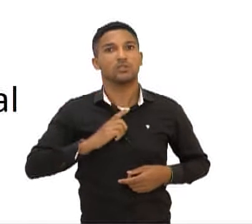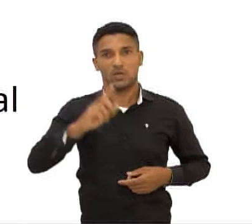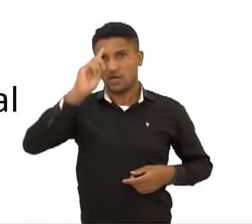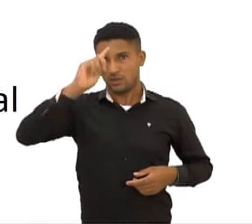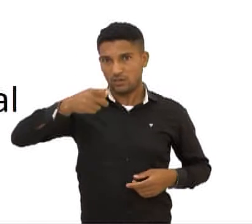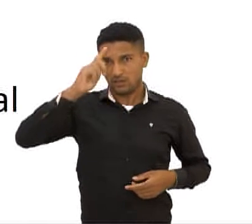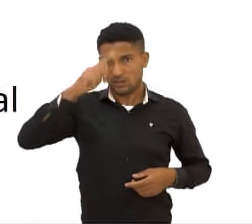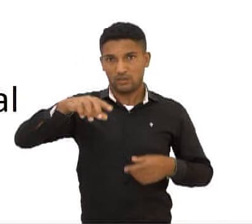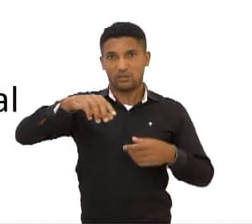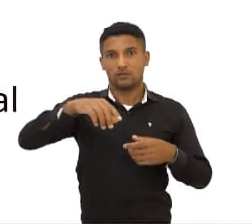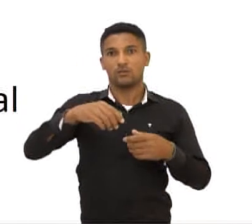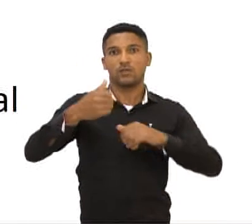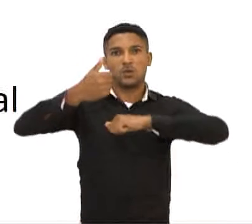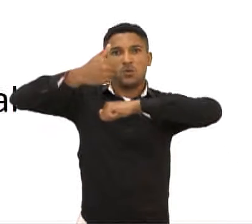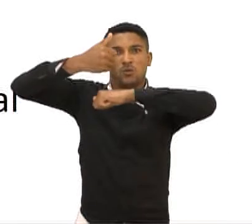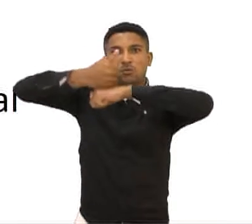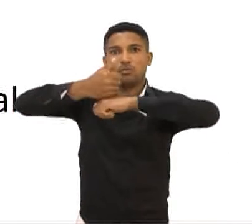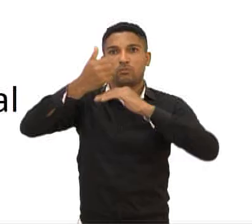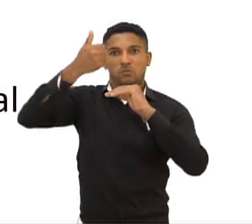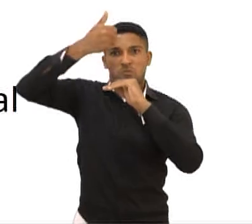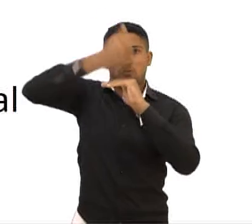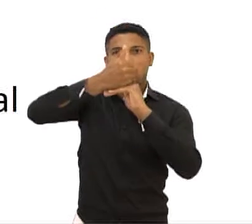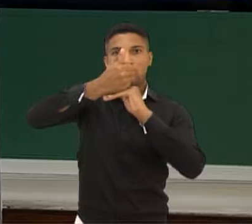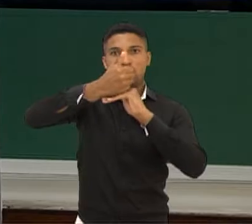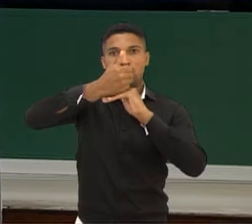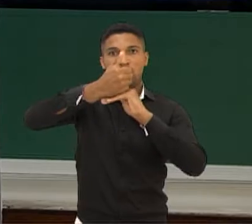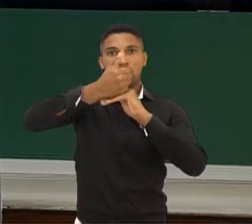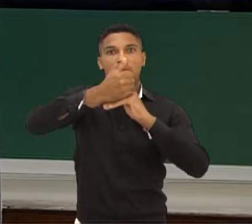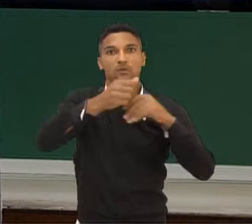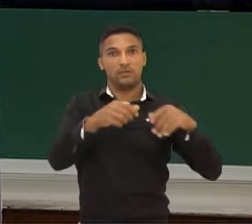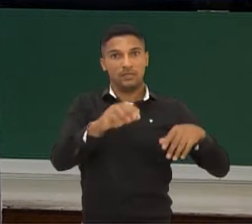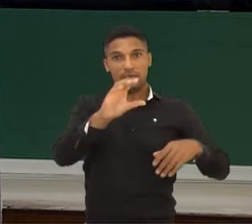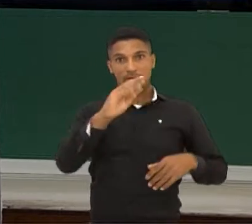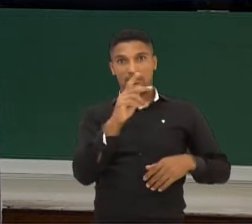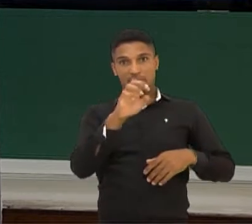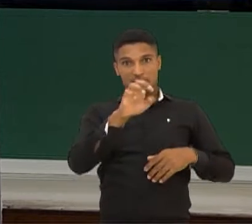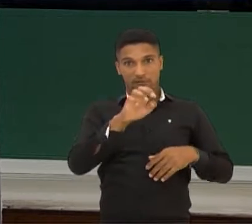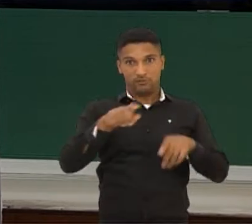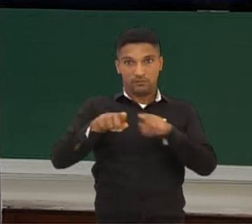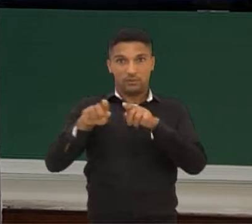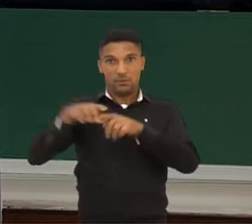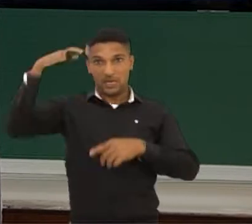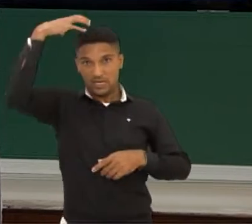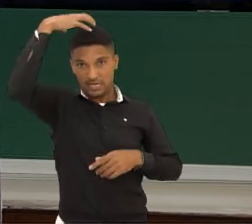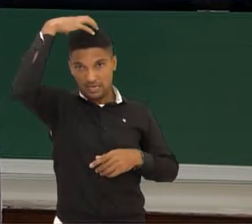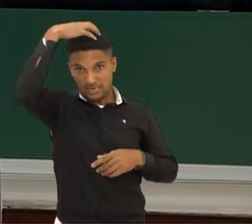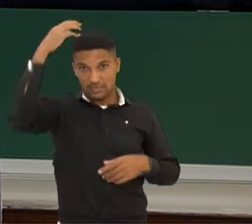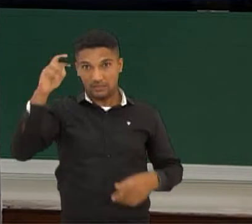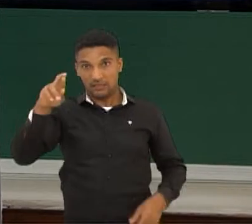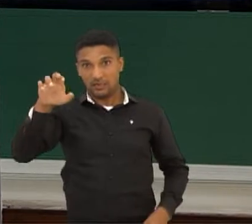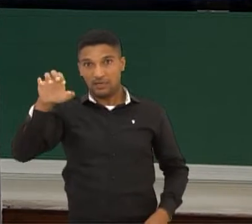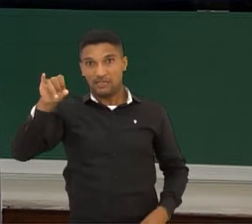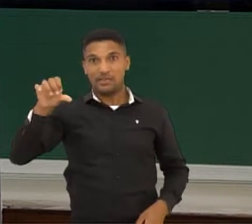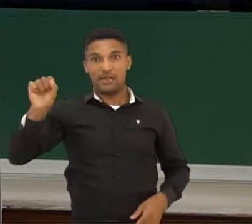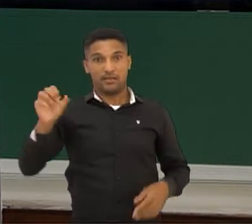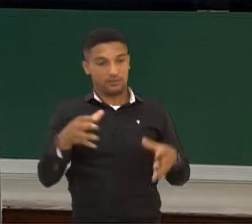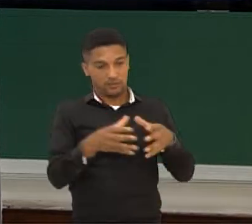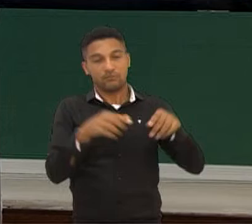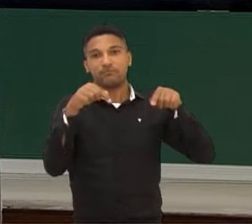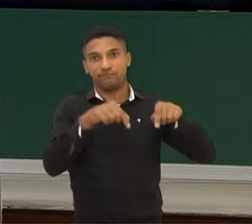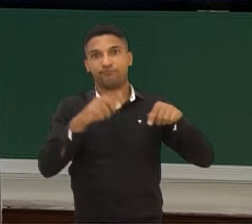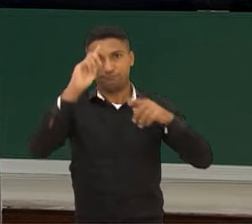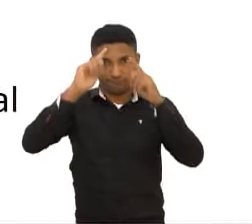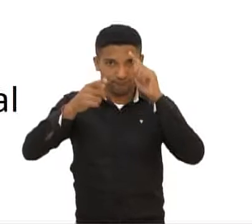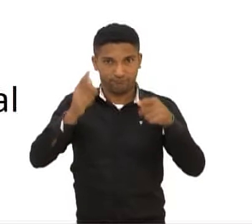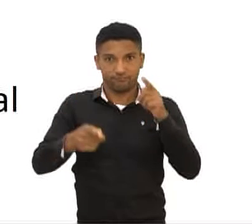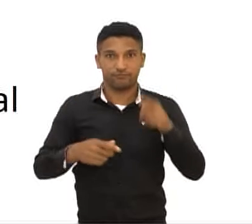reinos ficavam entre chefes e os reis. Esses reis também poderiam ter outros nomes, né, dependendo da região onde eles viviam.